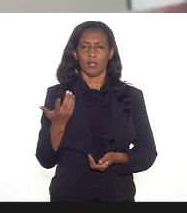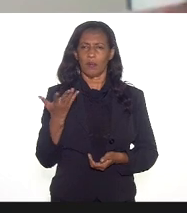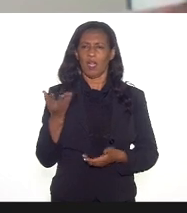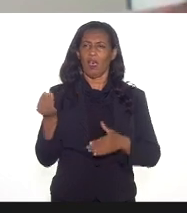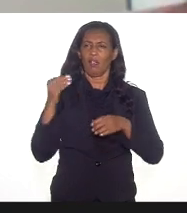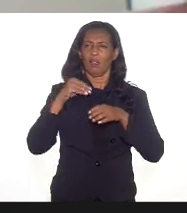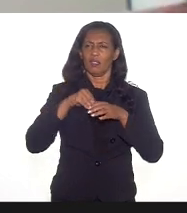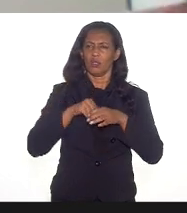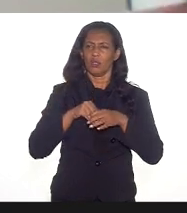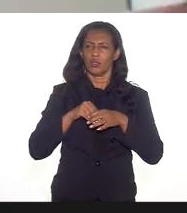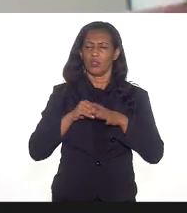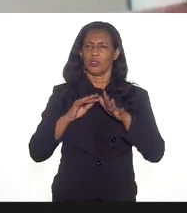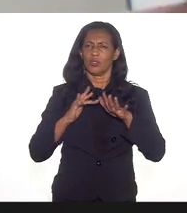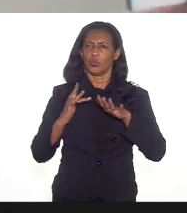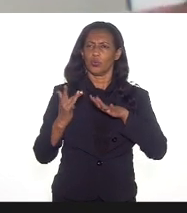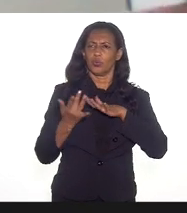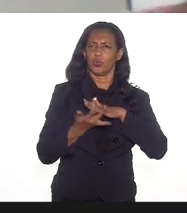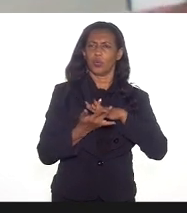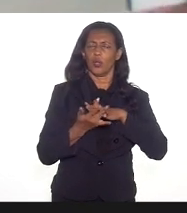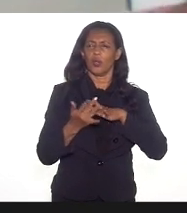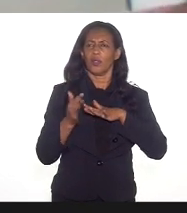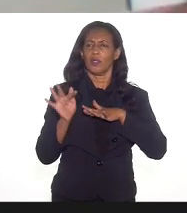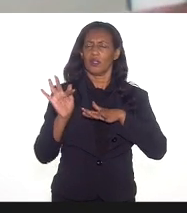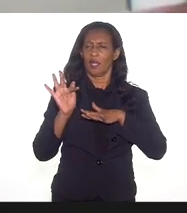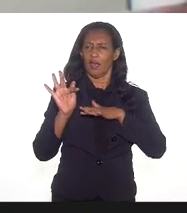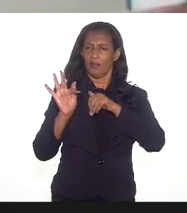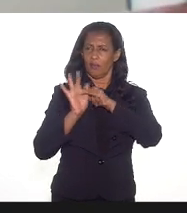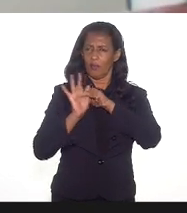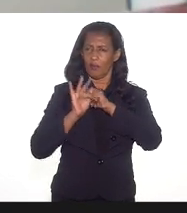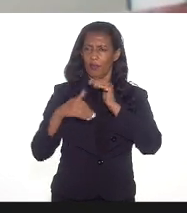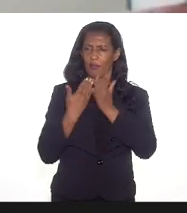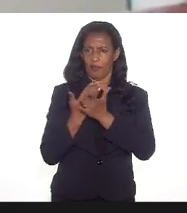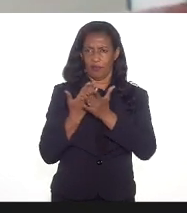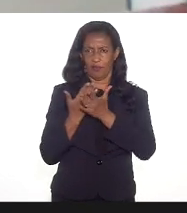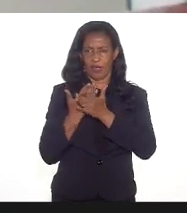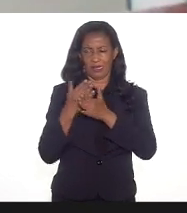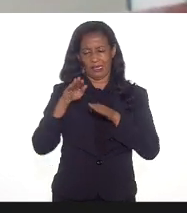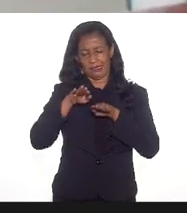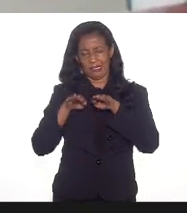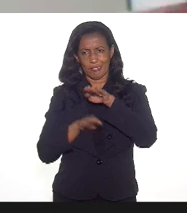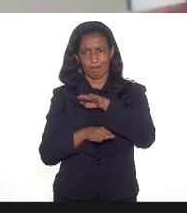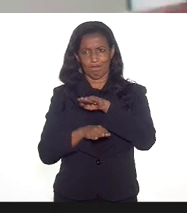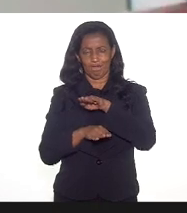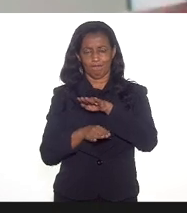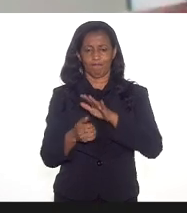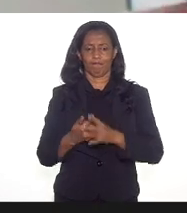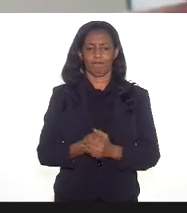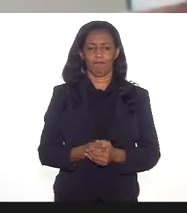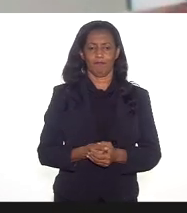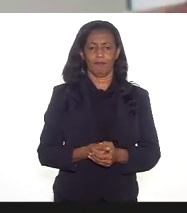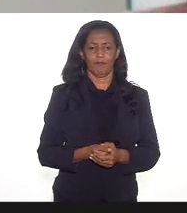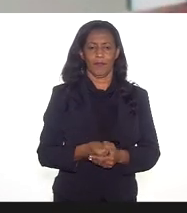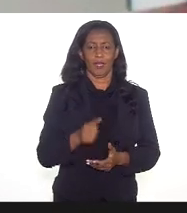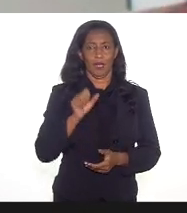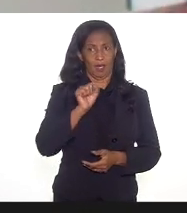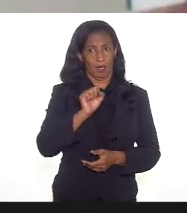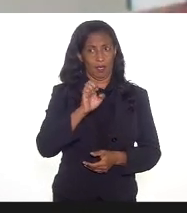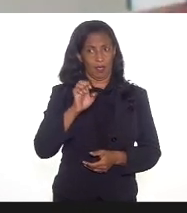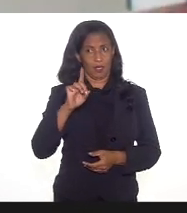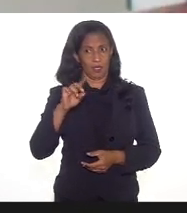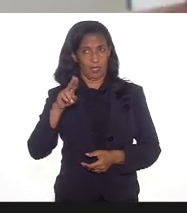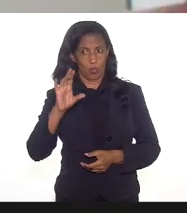digital, que a FAETEC, nesse momento, está com uma política, inclusive, inferior à que a própria SEDUC está fazendo, que pelo menos está garantindo acesso à